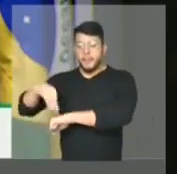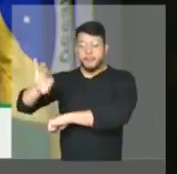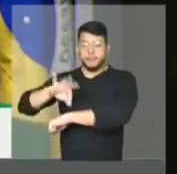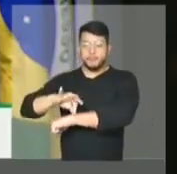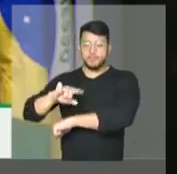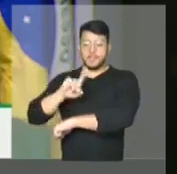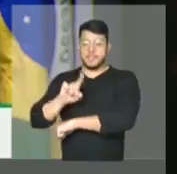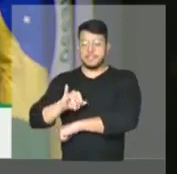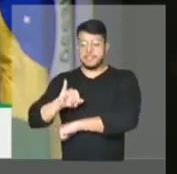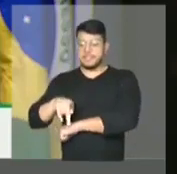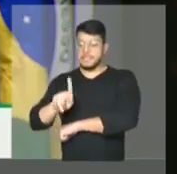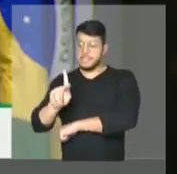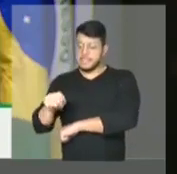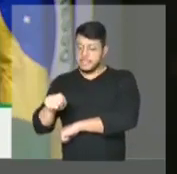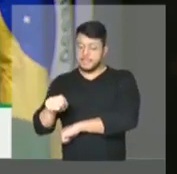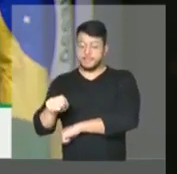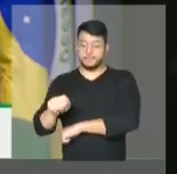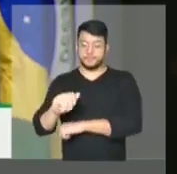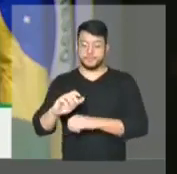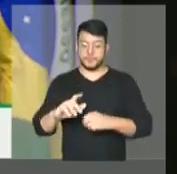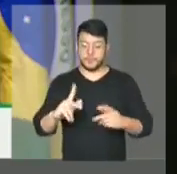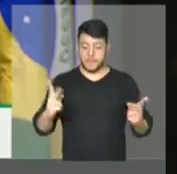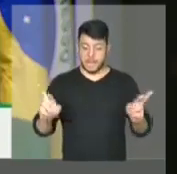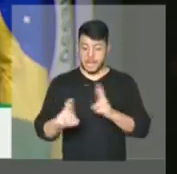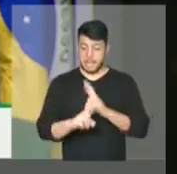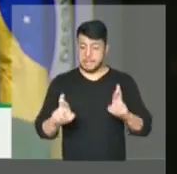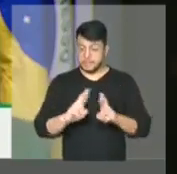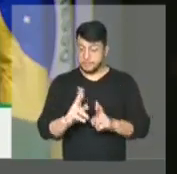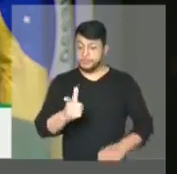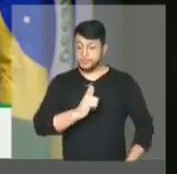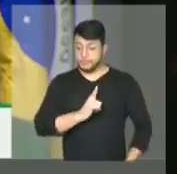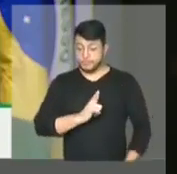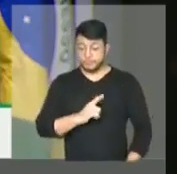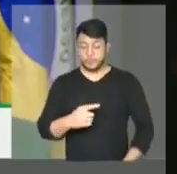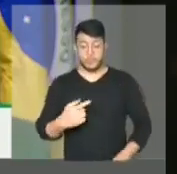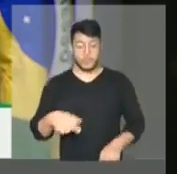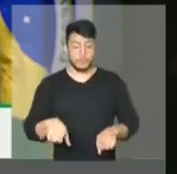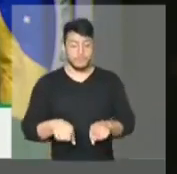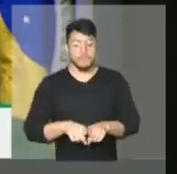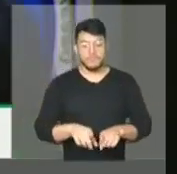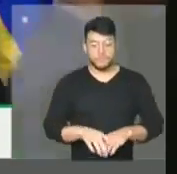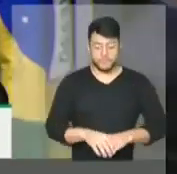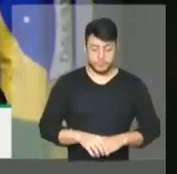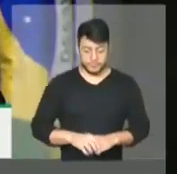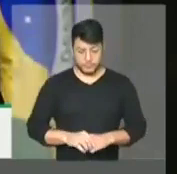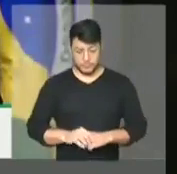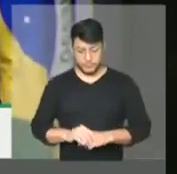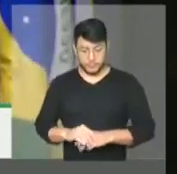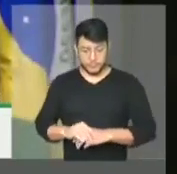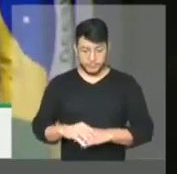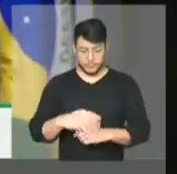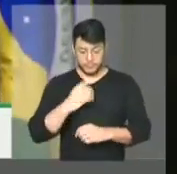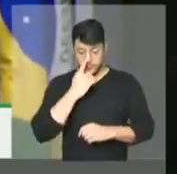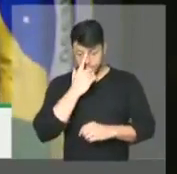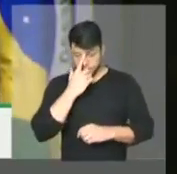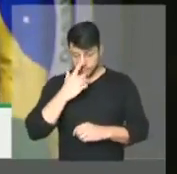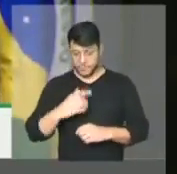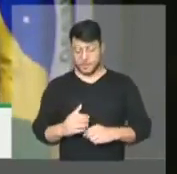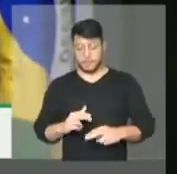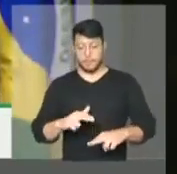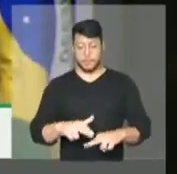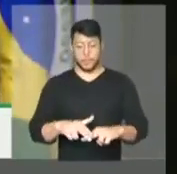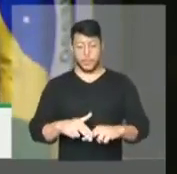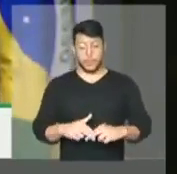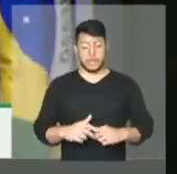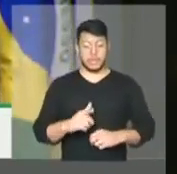em 2015. Naquele ano, 12 mil mulheres estavam grávidas. Mais